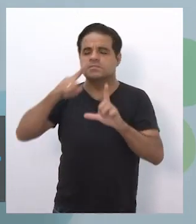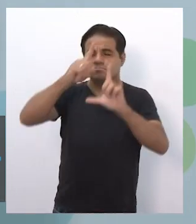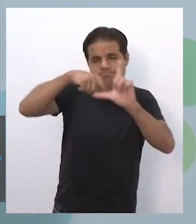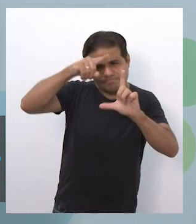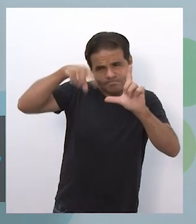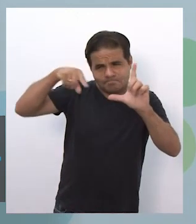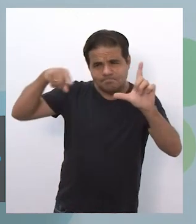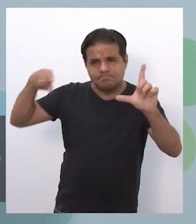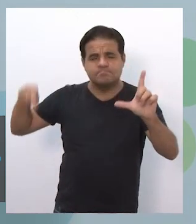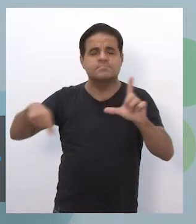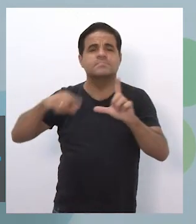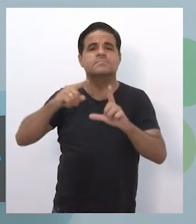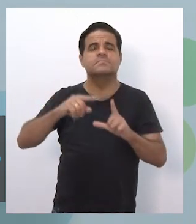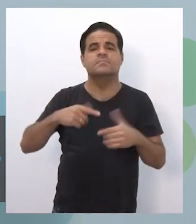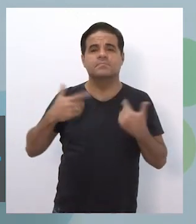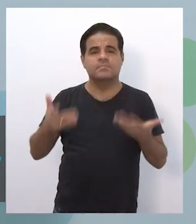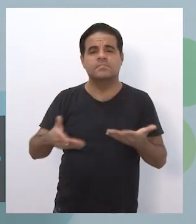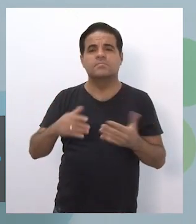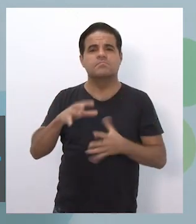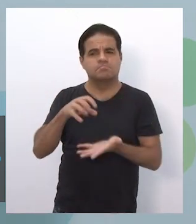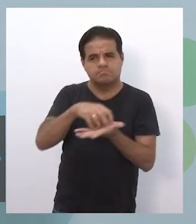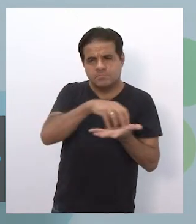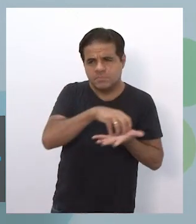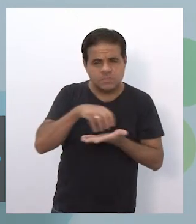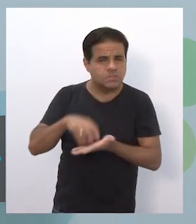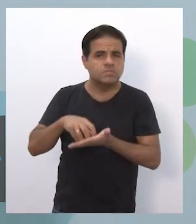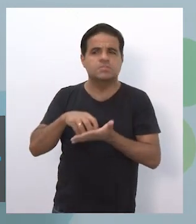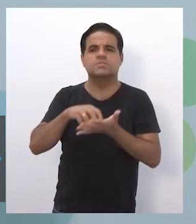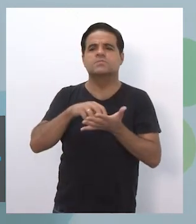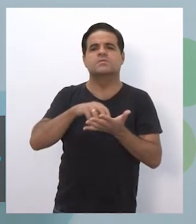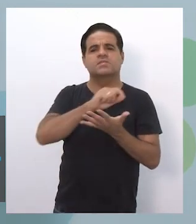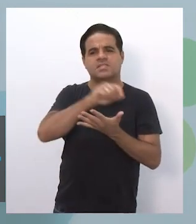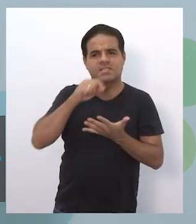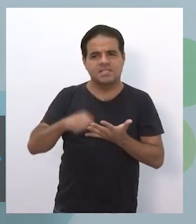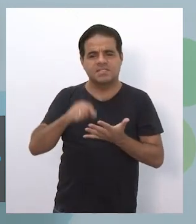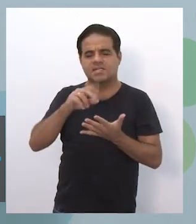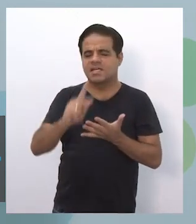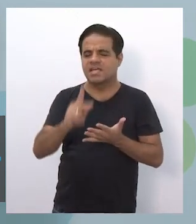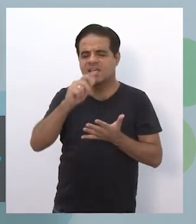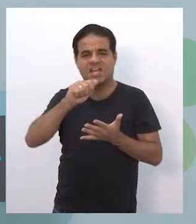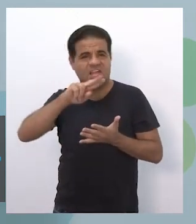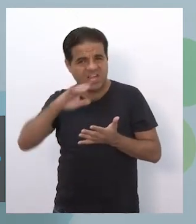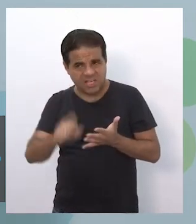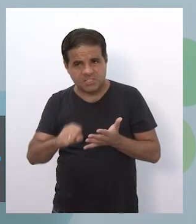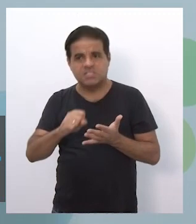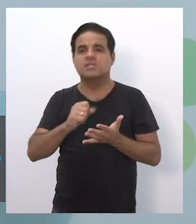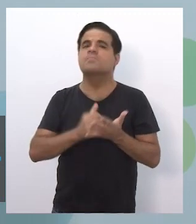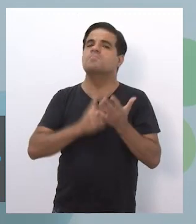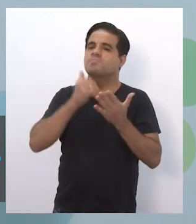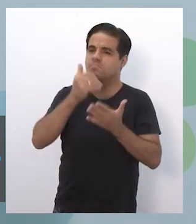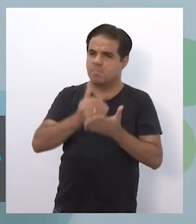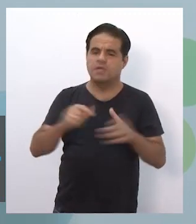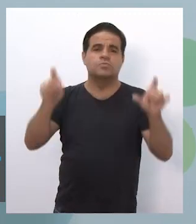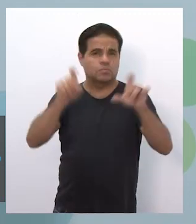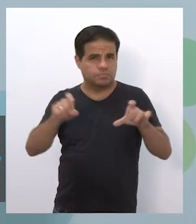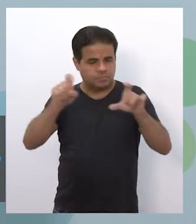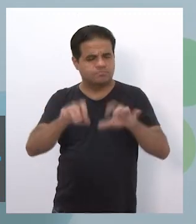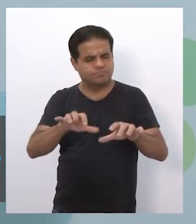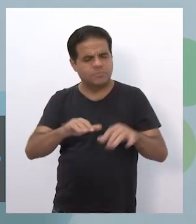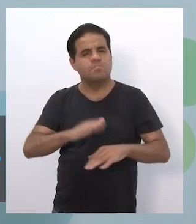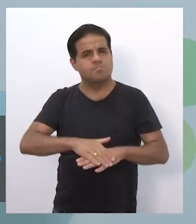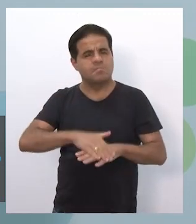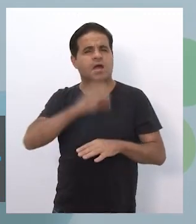frequência, mais núcleos, mais threads e mais cache, você vai ter um computador muito veloz, né?